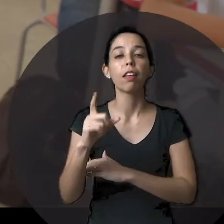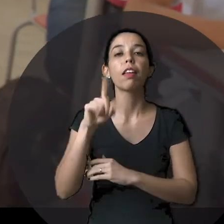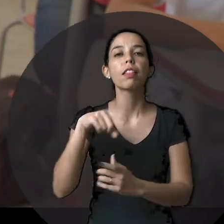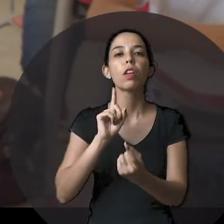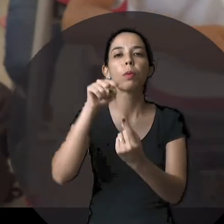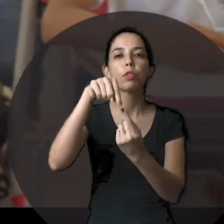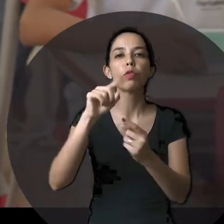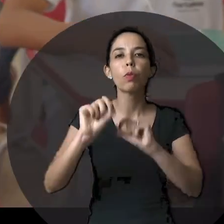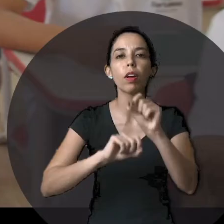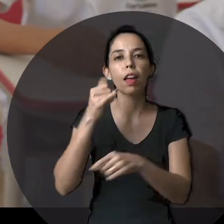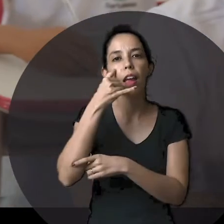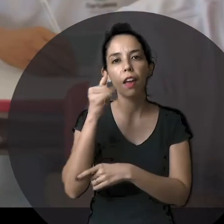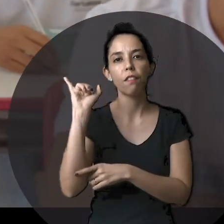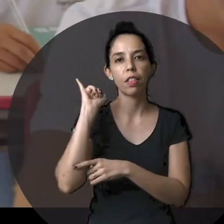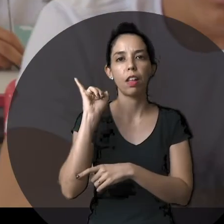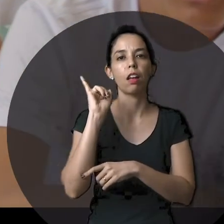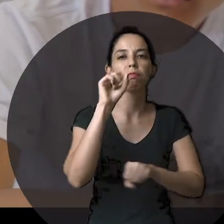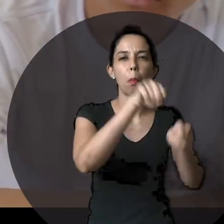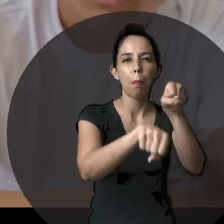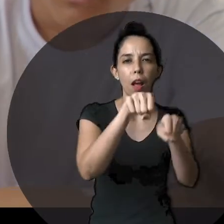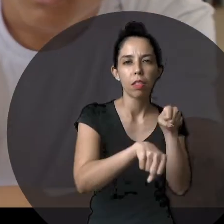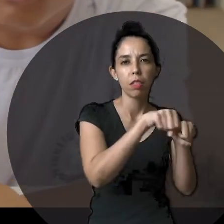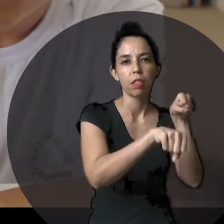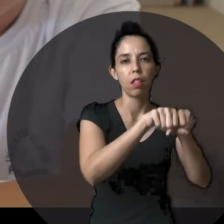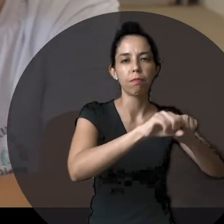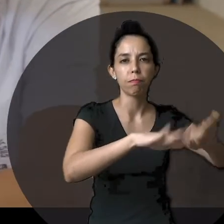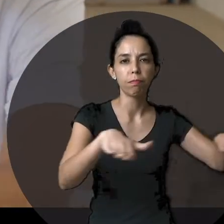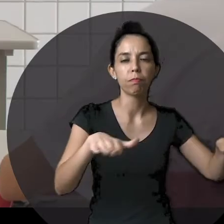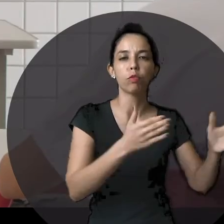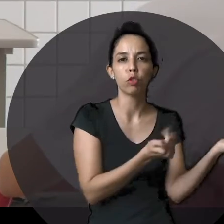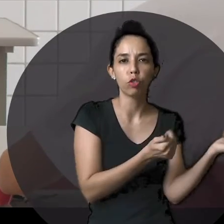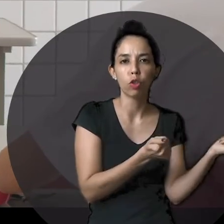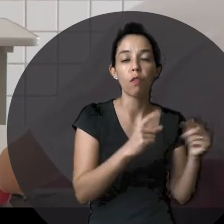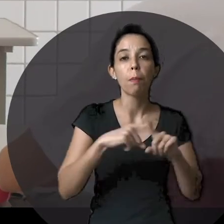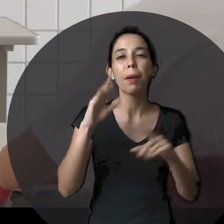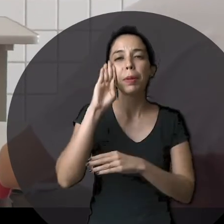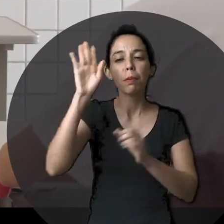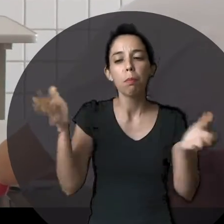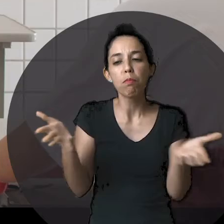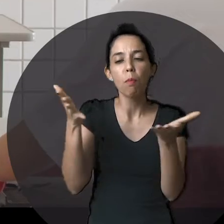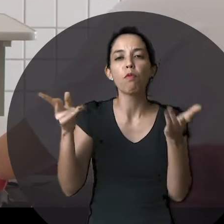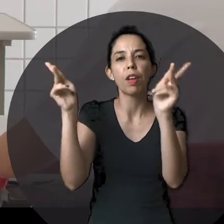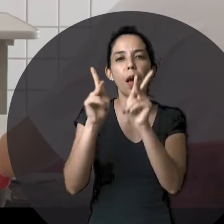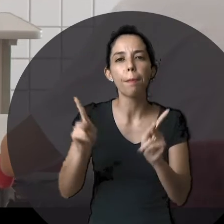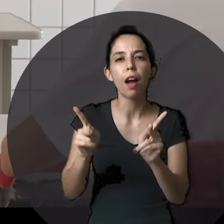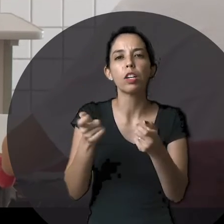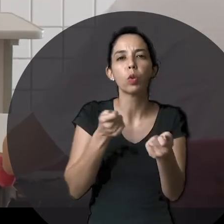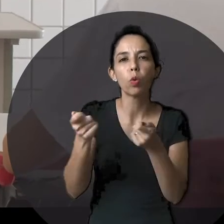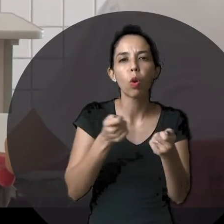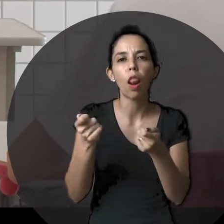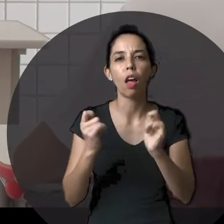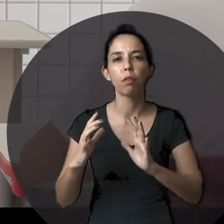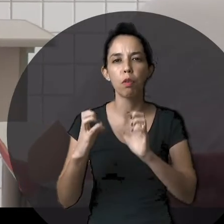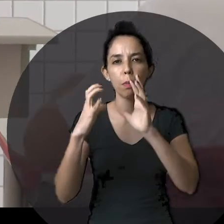referência na cidade, que de prevenção ao homicídio de crianças e de adolescentes, mas também de